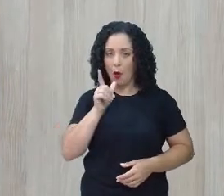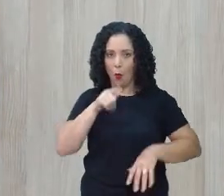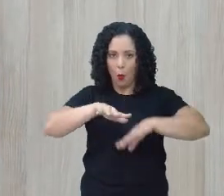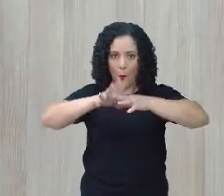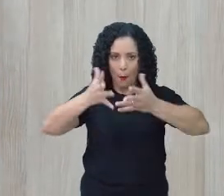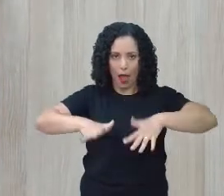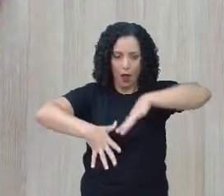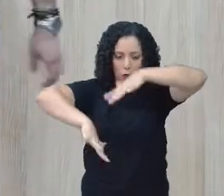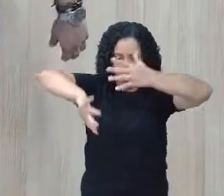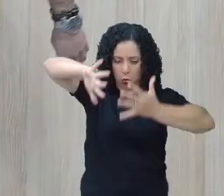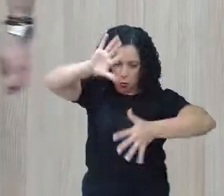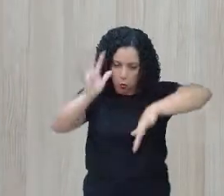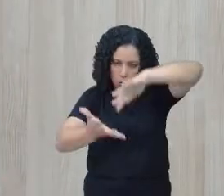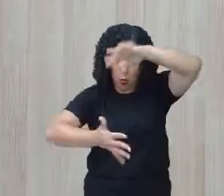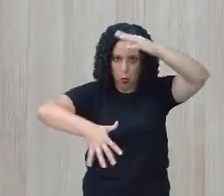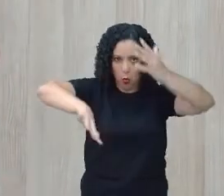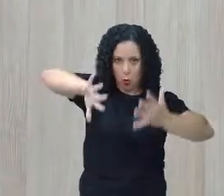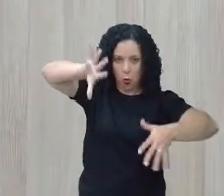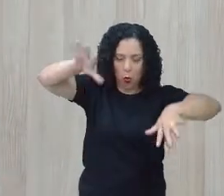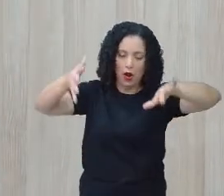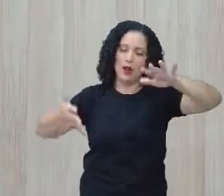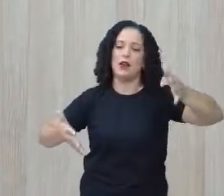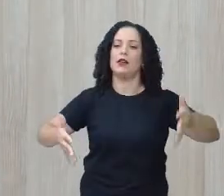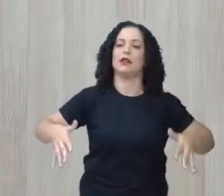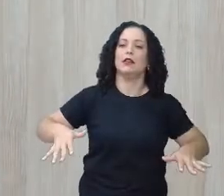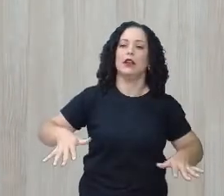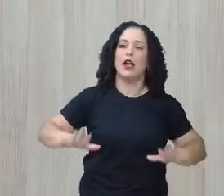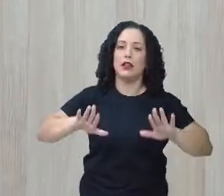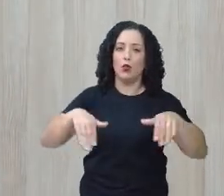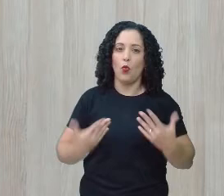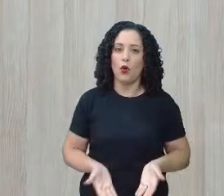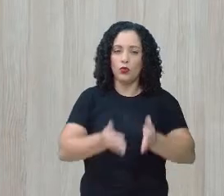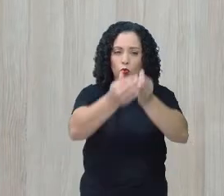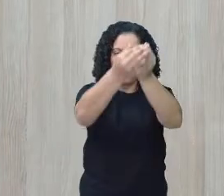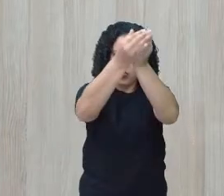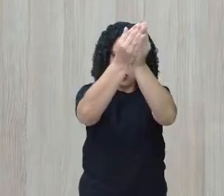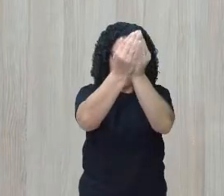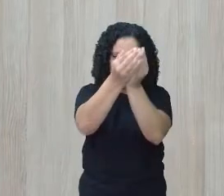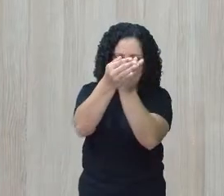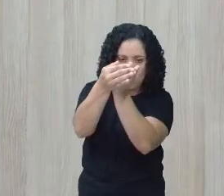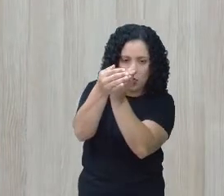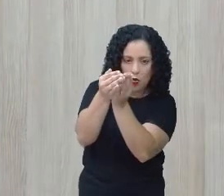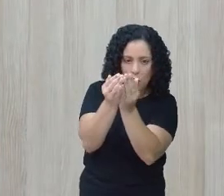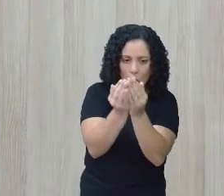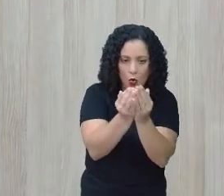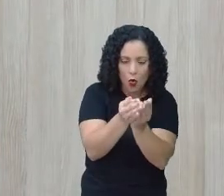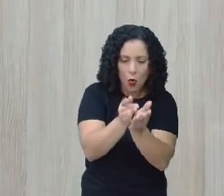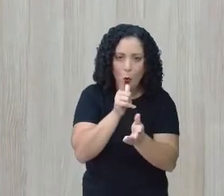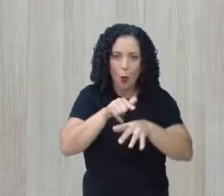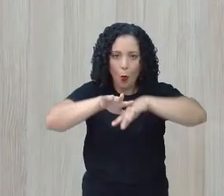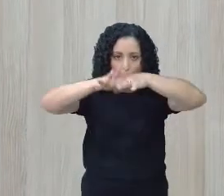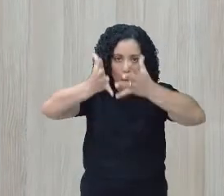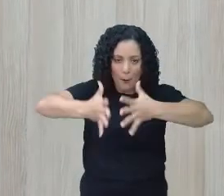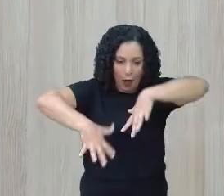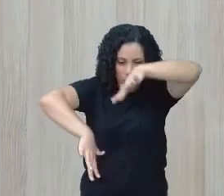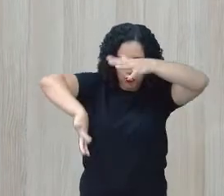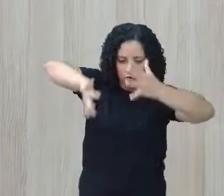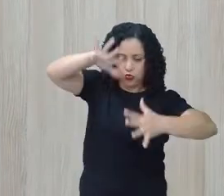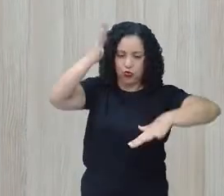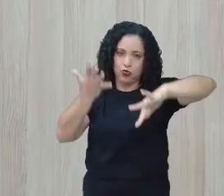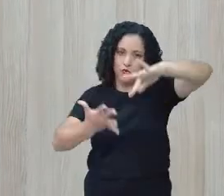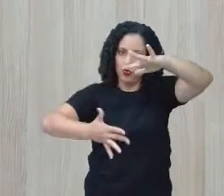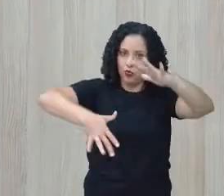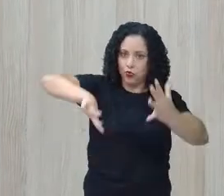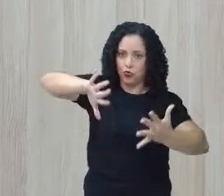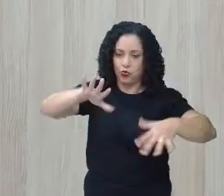né? Aí, quando Bartolomeu Dias está passando por aqui, o mar muito agitado,